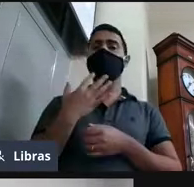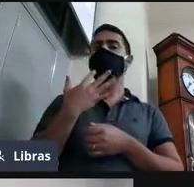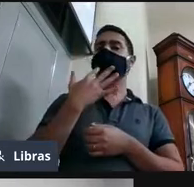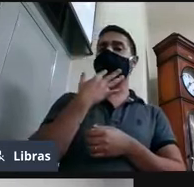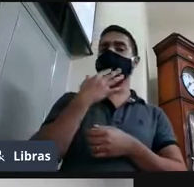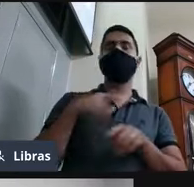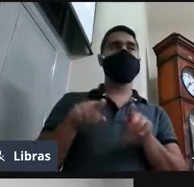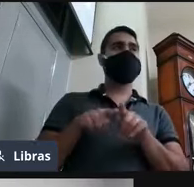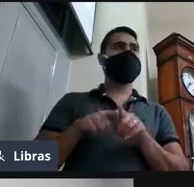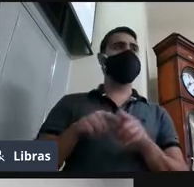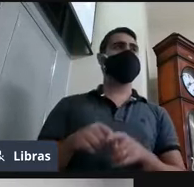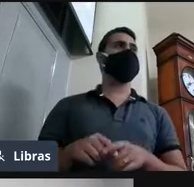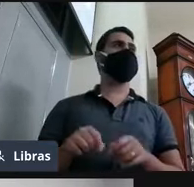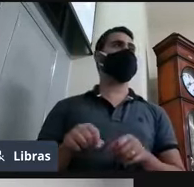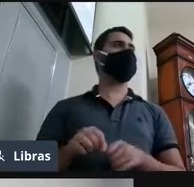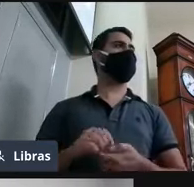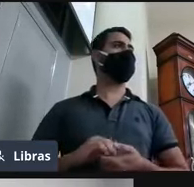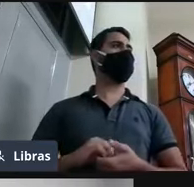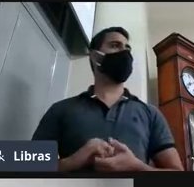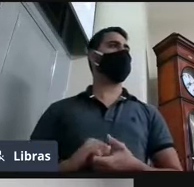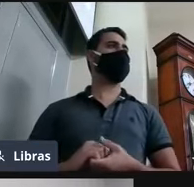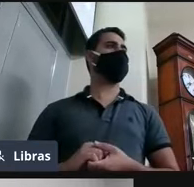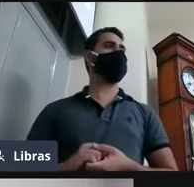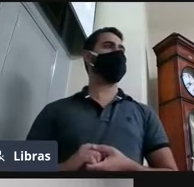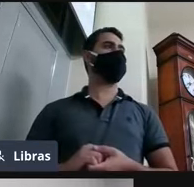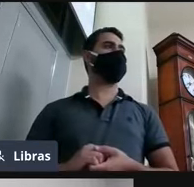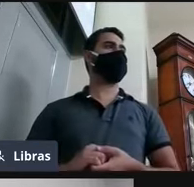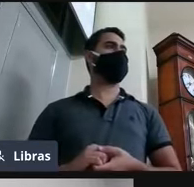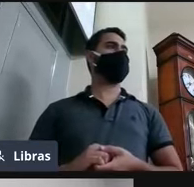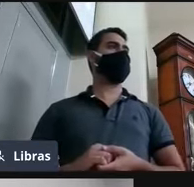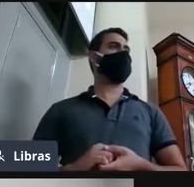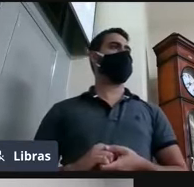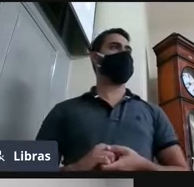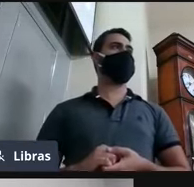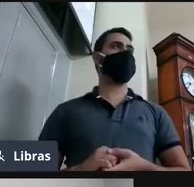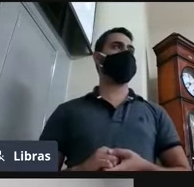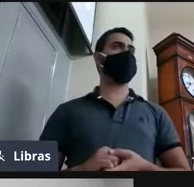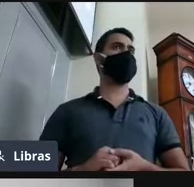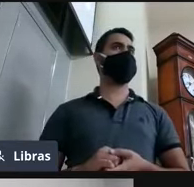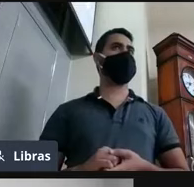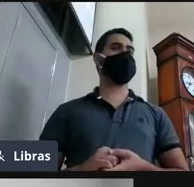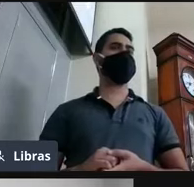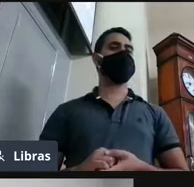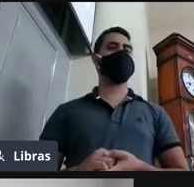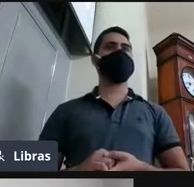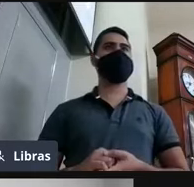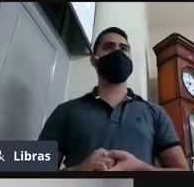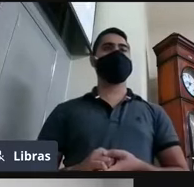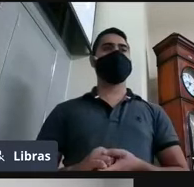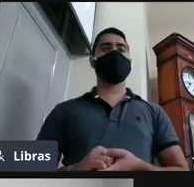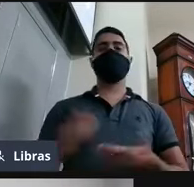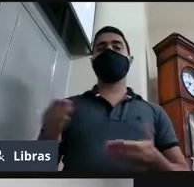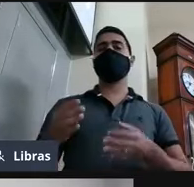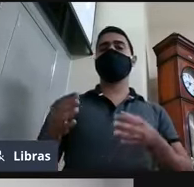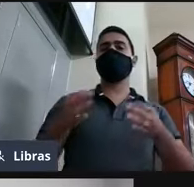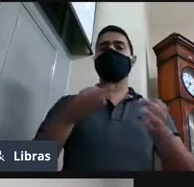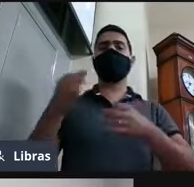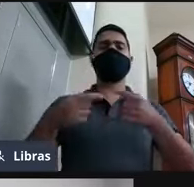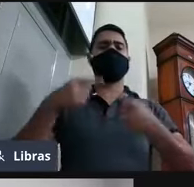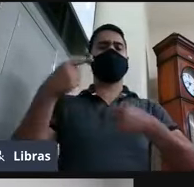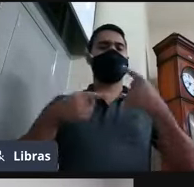reconhecesse isso. É só isso que fica o meu registro. Então, bom, presidente, obrigado. Tá bom. Vamos agora, então, o projeto vai para